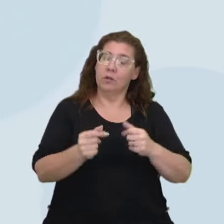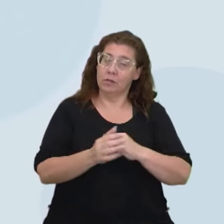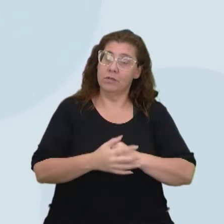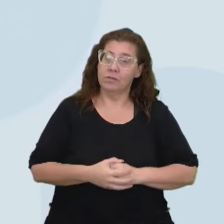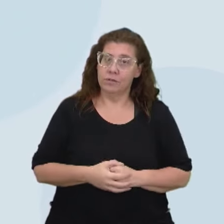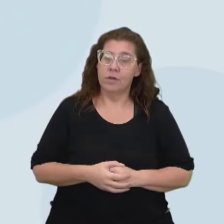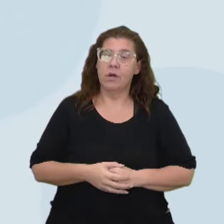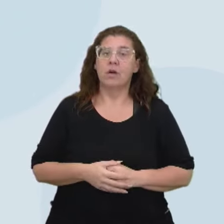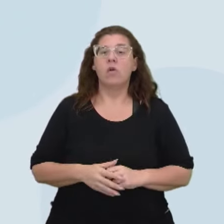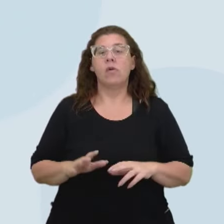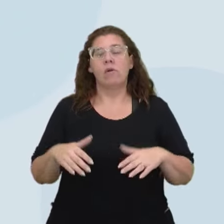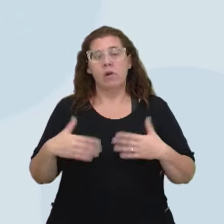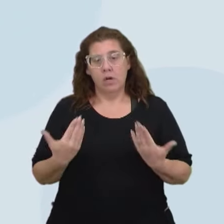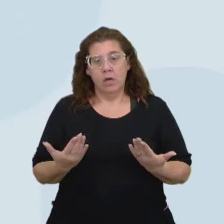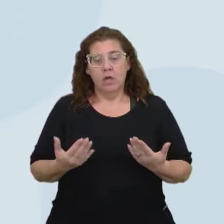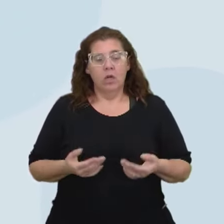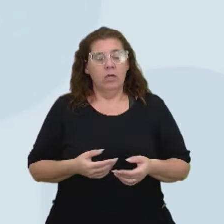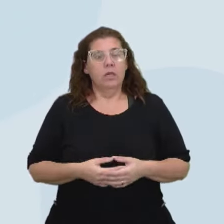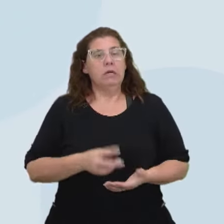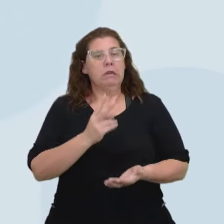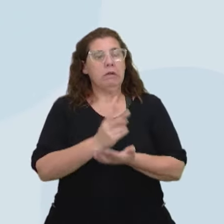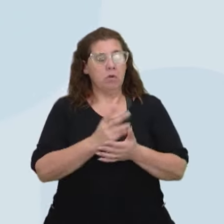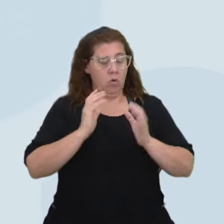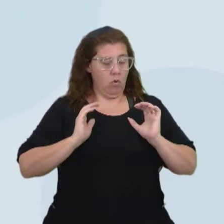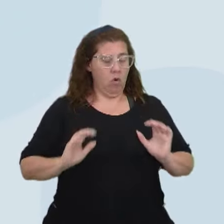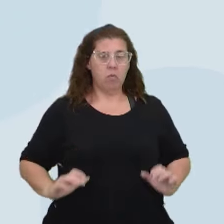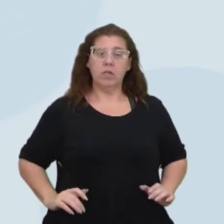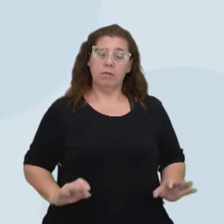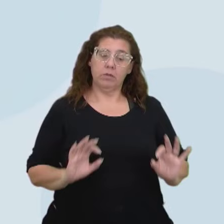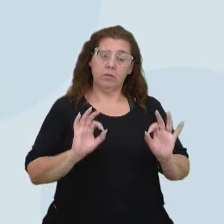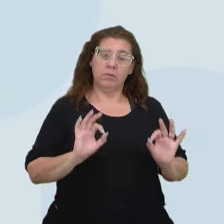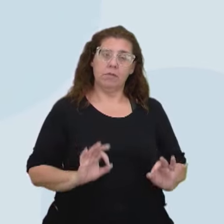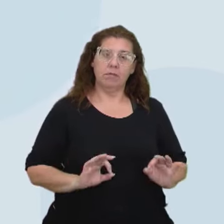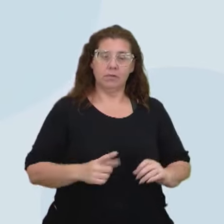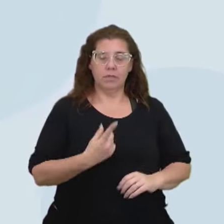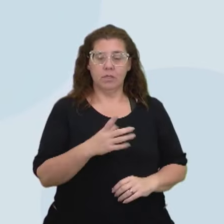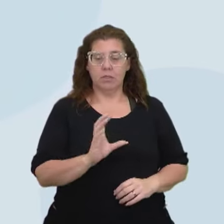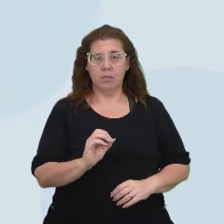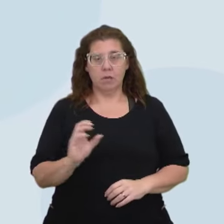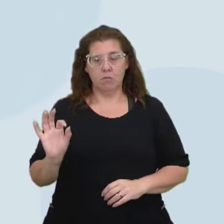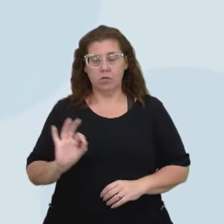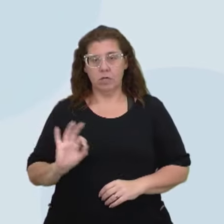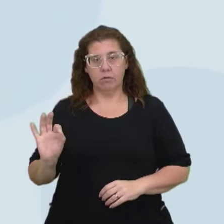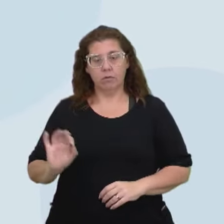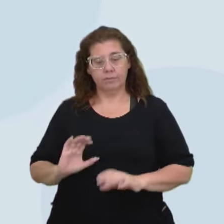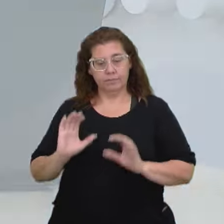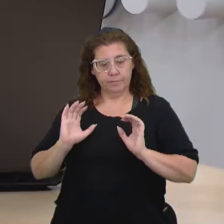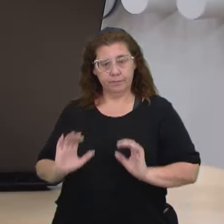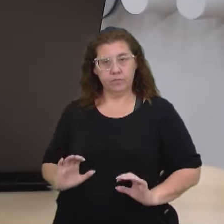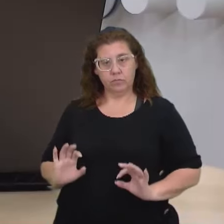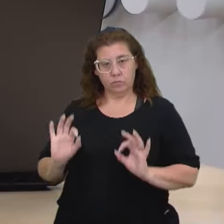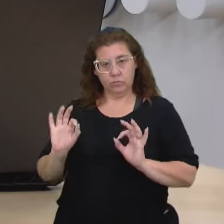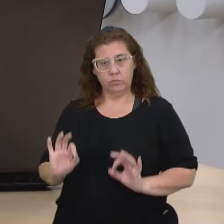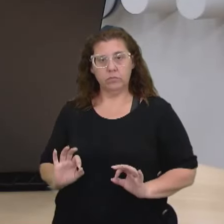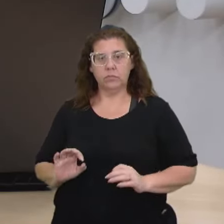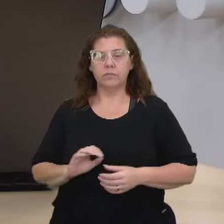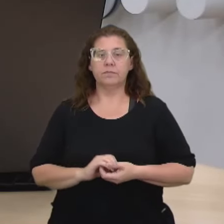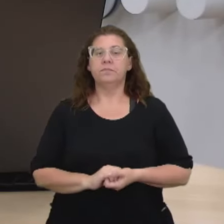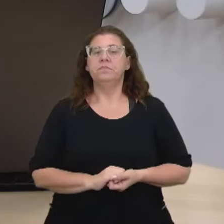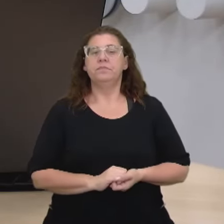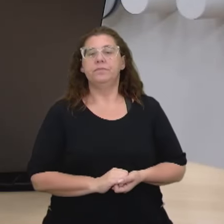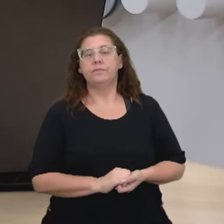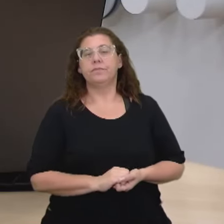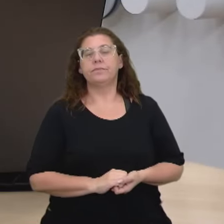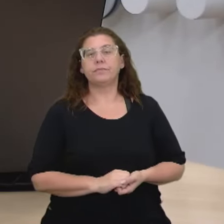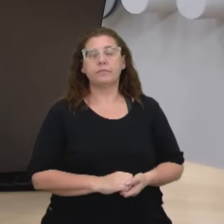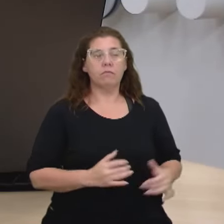que, por conta disso, eles manterão um comportamento desejado 100% do tempo. Bom, o